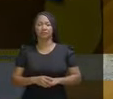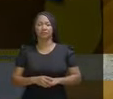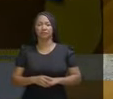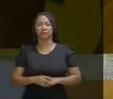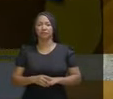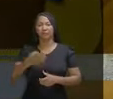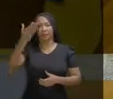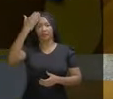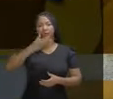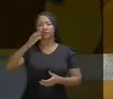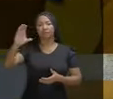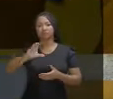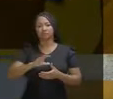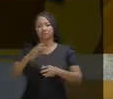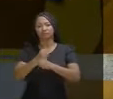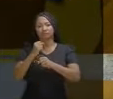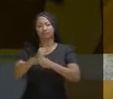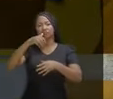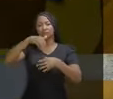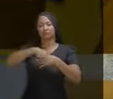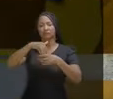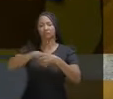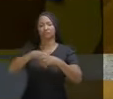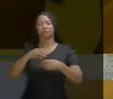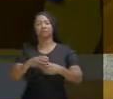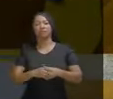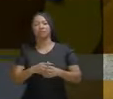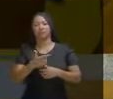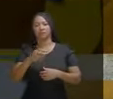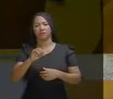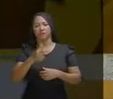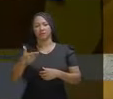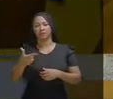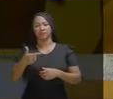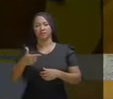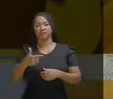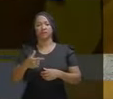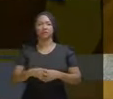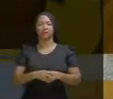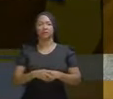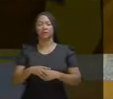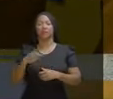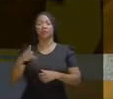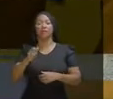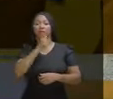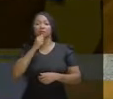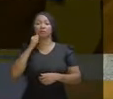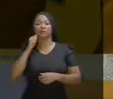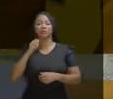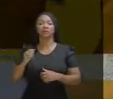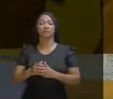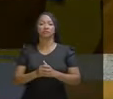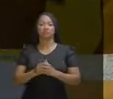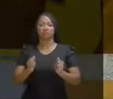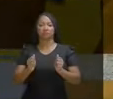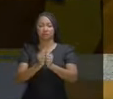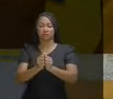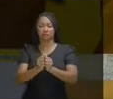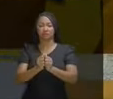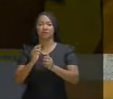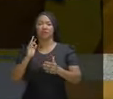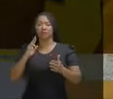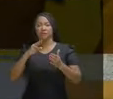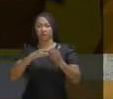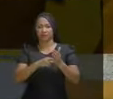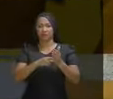A prestação de contas eleitoral, número 601.352, de 2022. A origem Macapá, a relatora é a